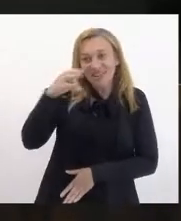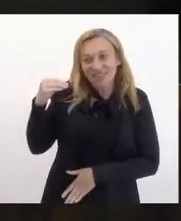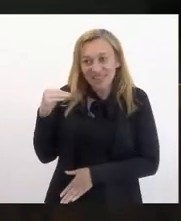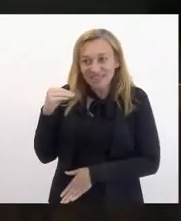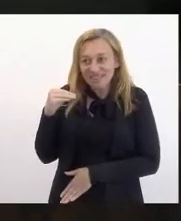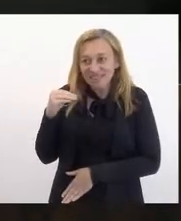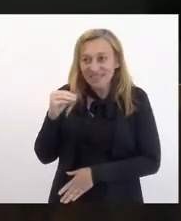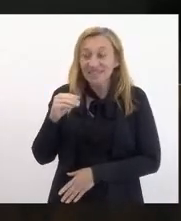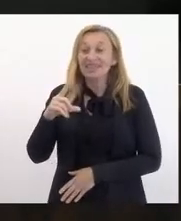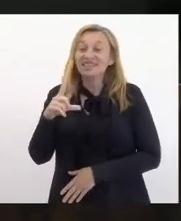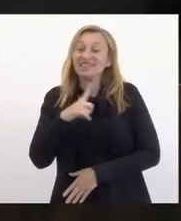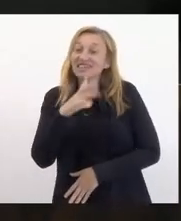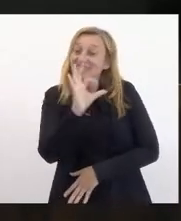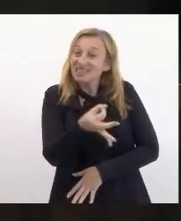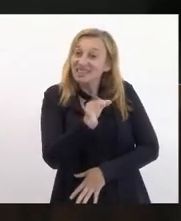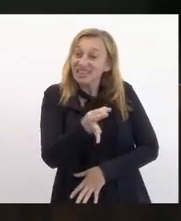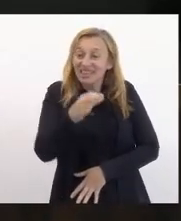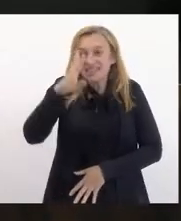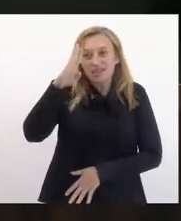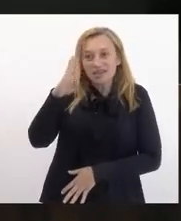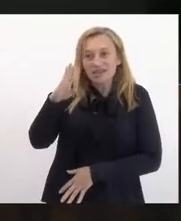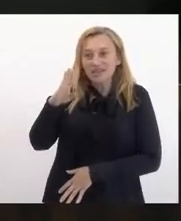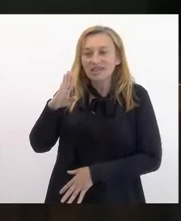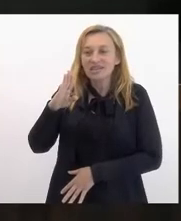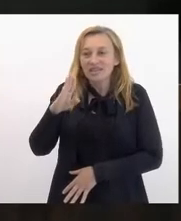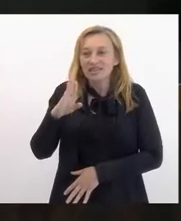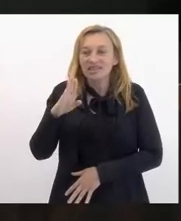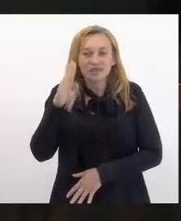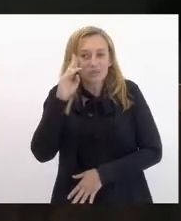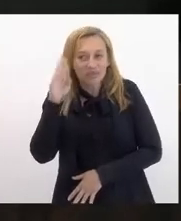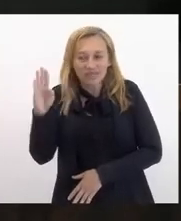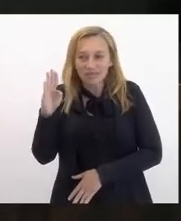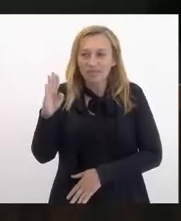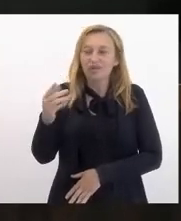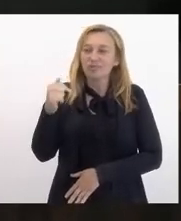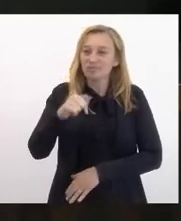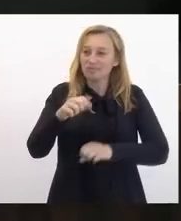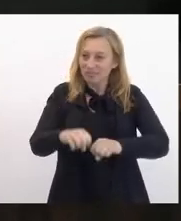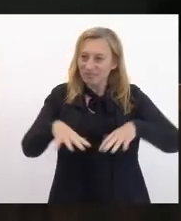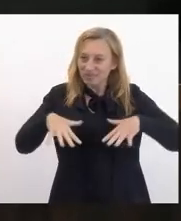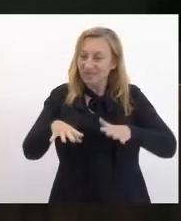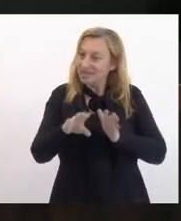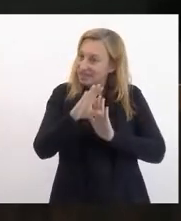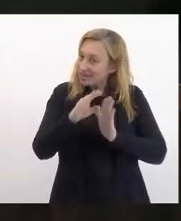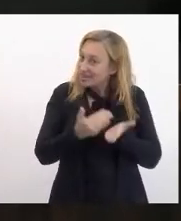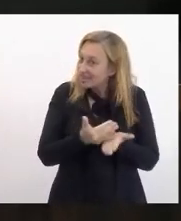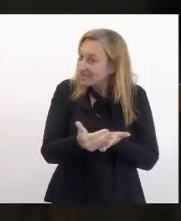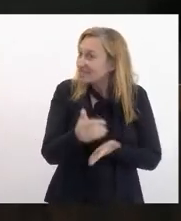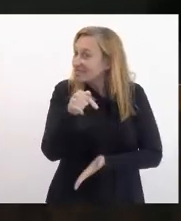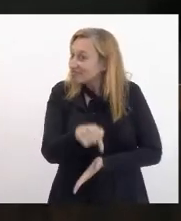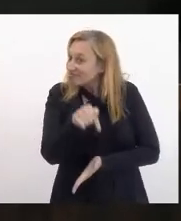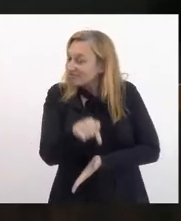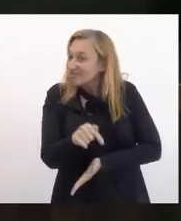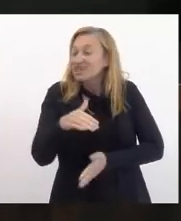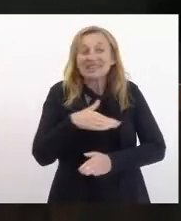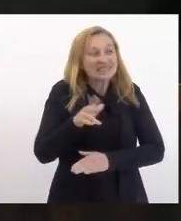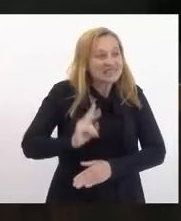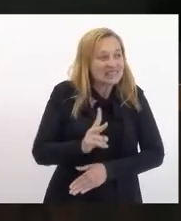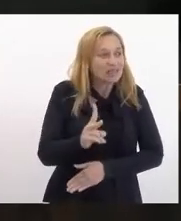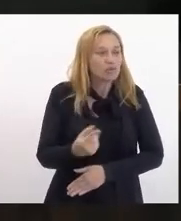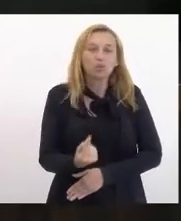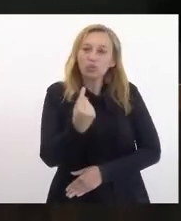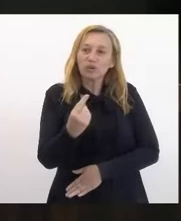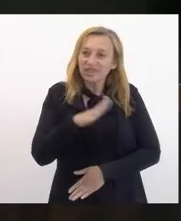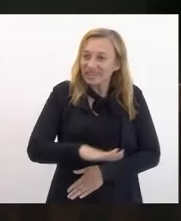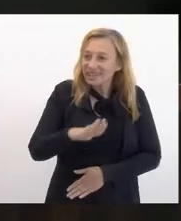adolescentes tenha de fato prioridade absoluta, a começar por esse plenário, né? Por esse parlamento aqui, toda vez que uma criança